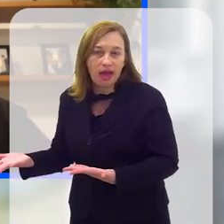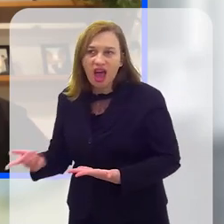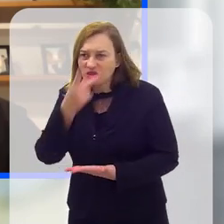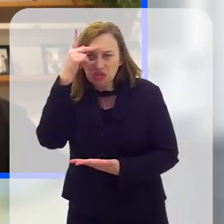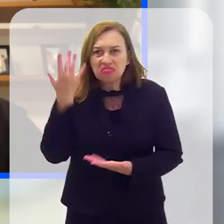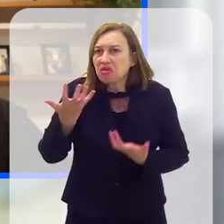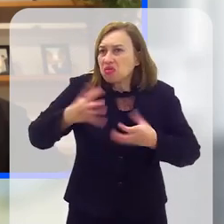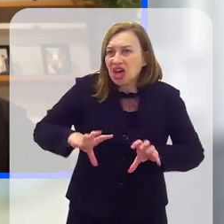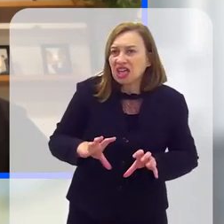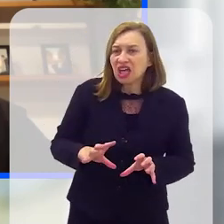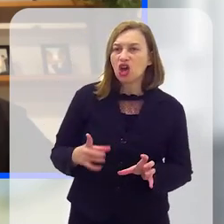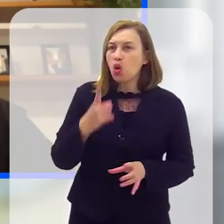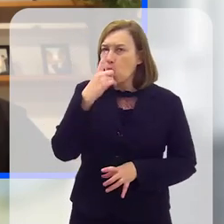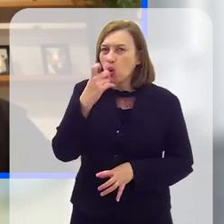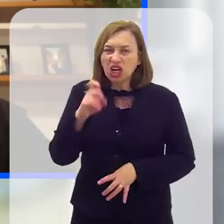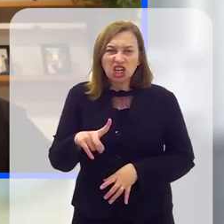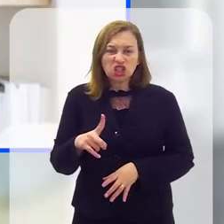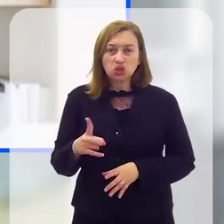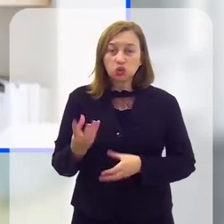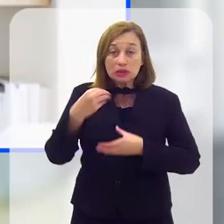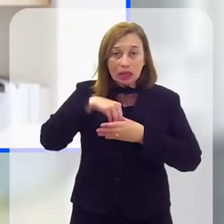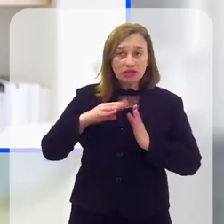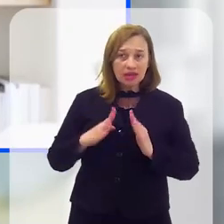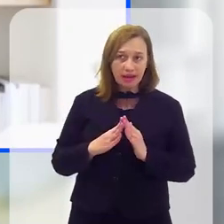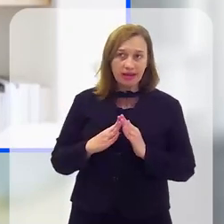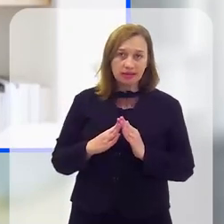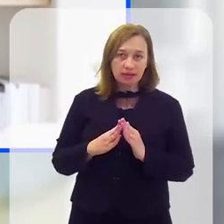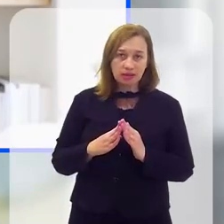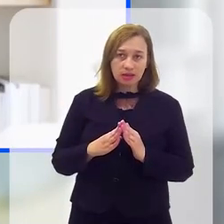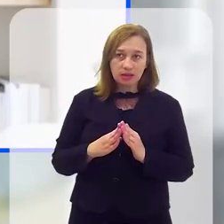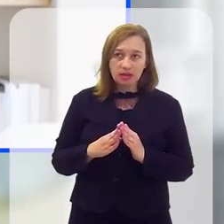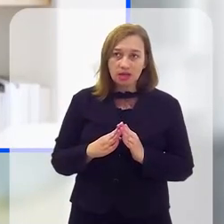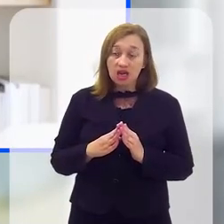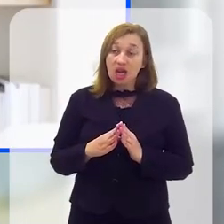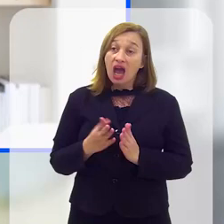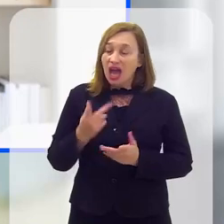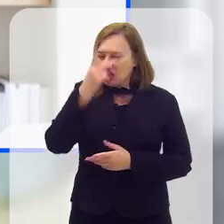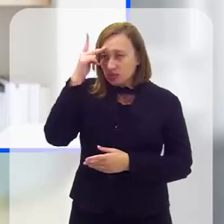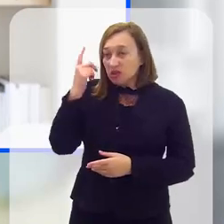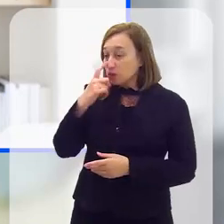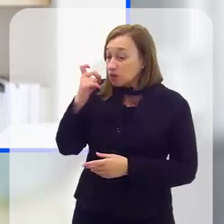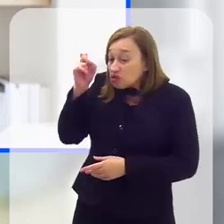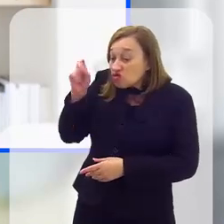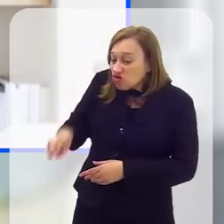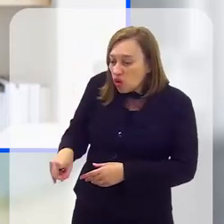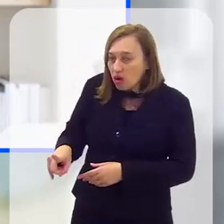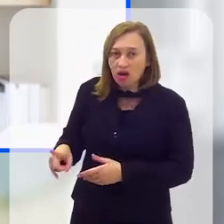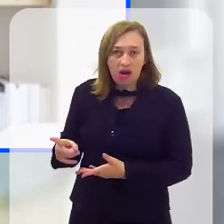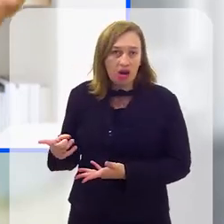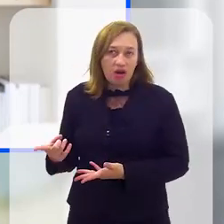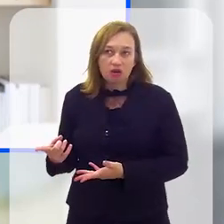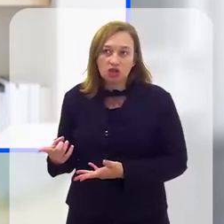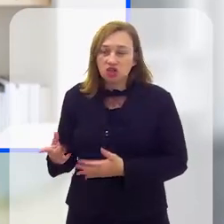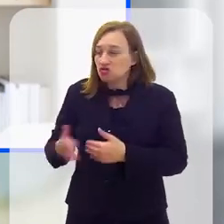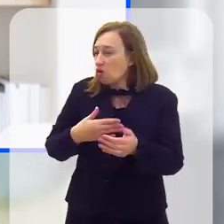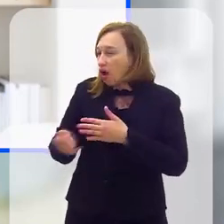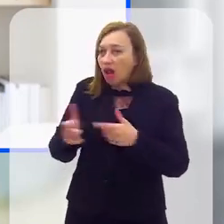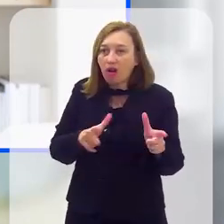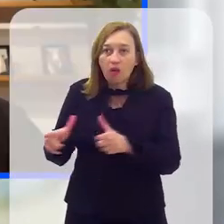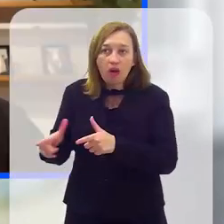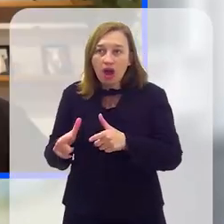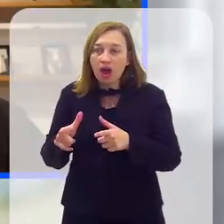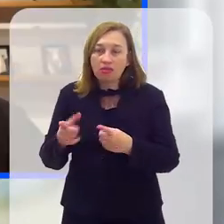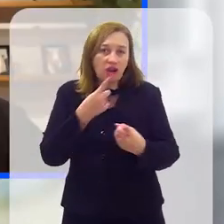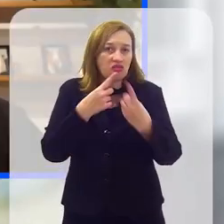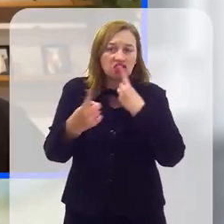pessoas não querem ter o lixo dentro da sua casa, nem na porta de casa, ela vai lá e joga. Não quer saber, vai jogar dentro do lixo, vai jogar na porta, lá